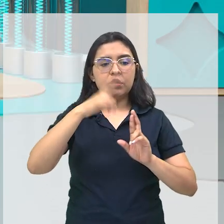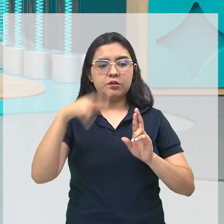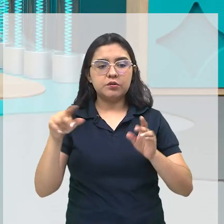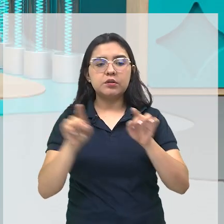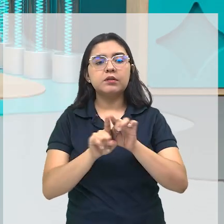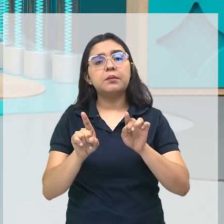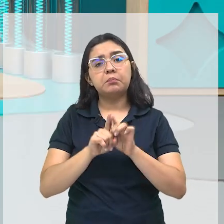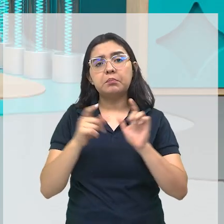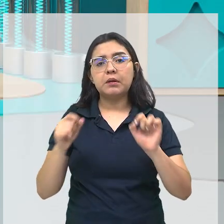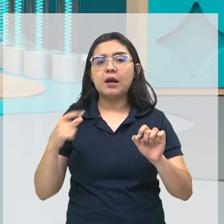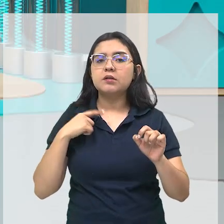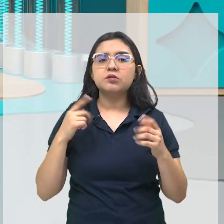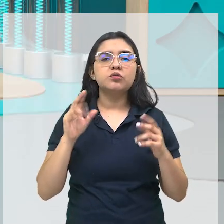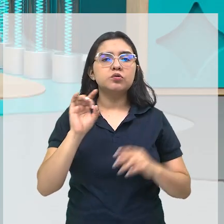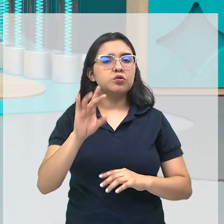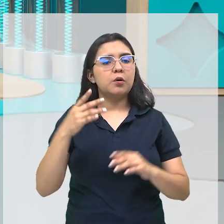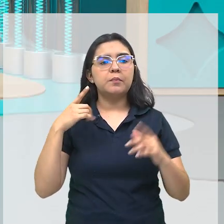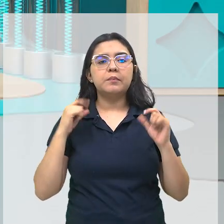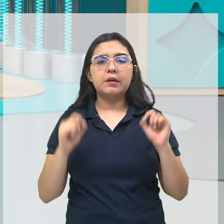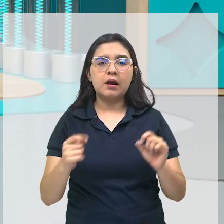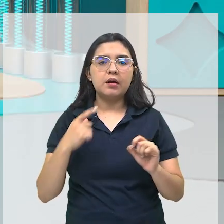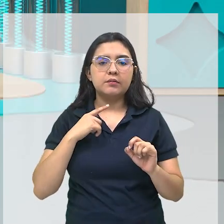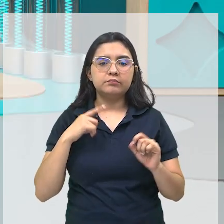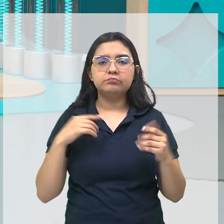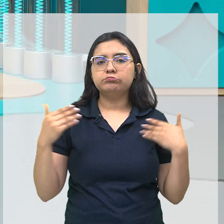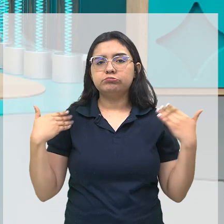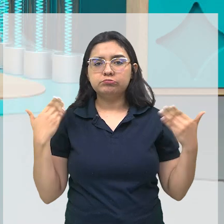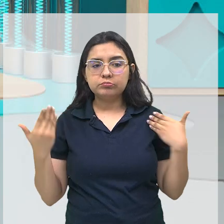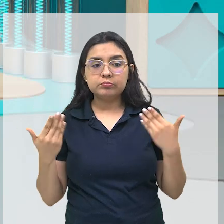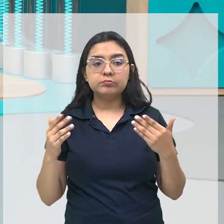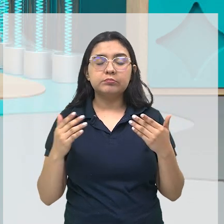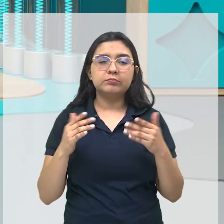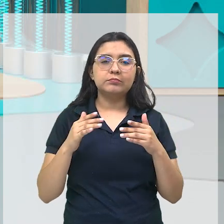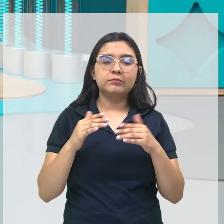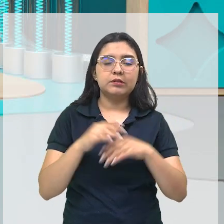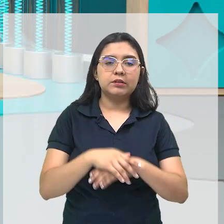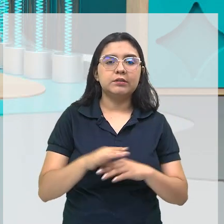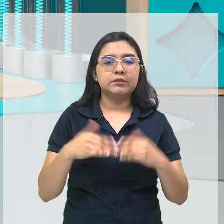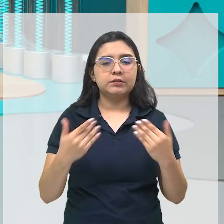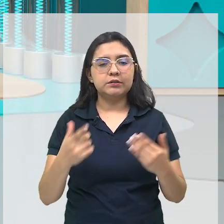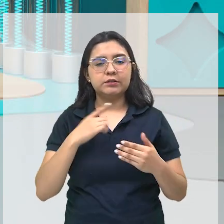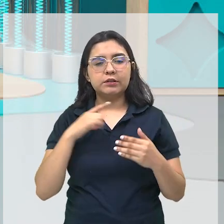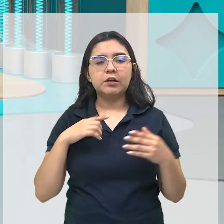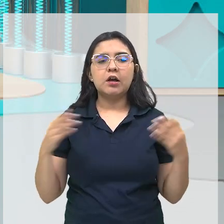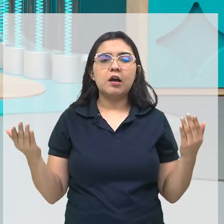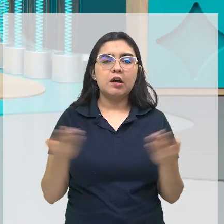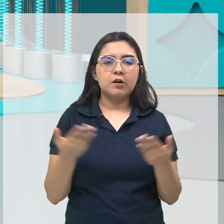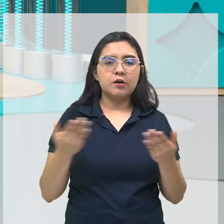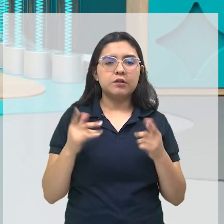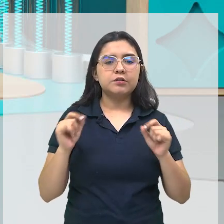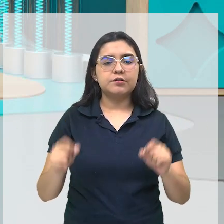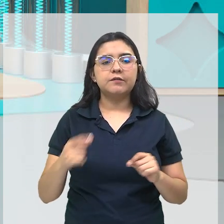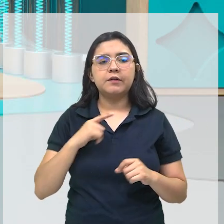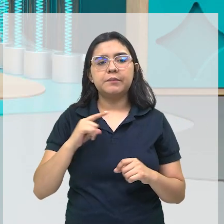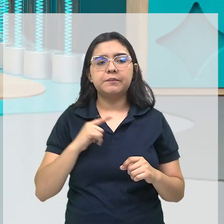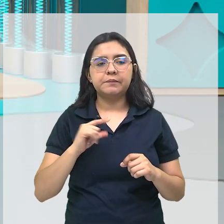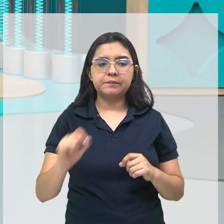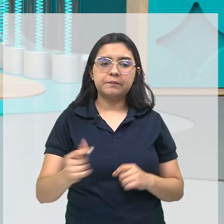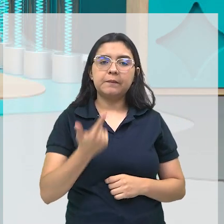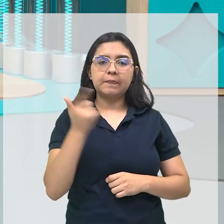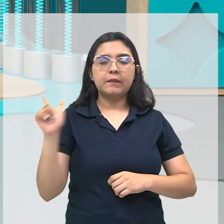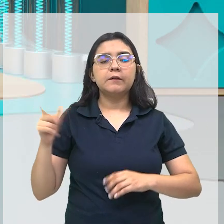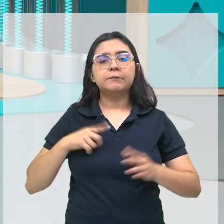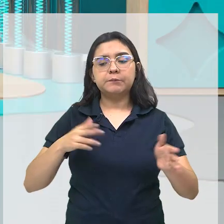religiosos como também para o entretenimento. E aí a gente salta um pouco na história, sai da antiguidade e vai para a Idade